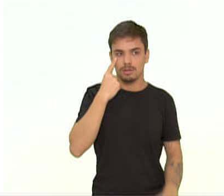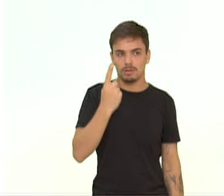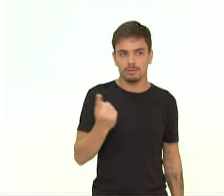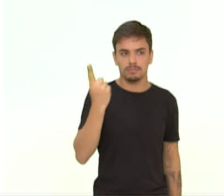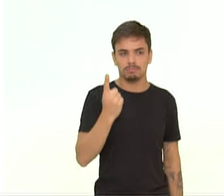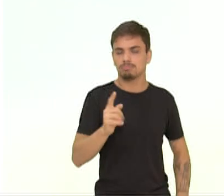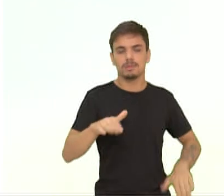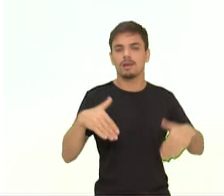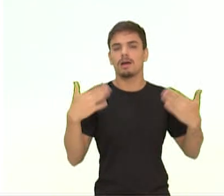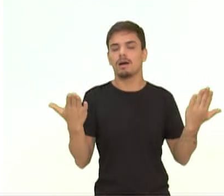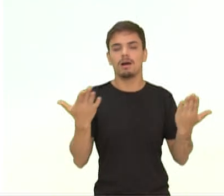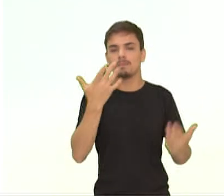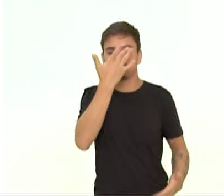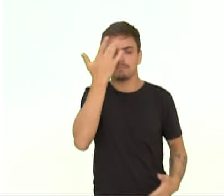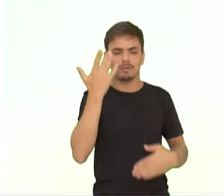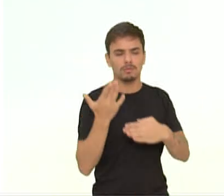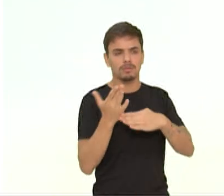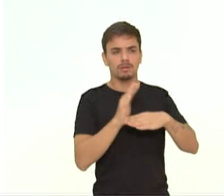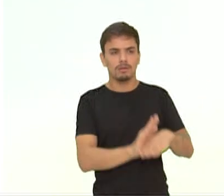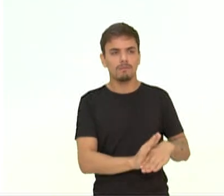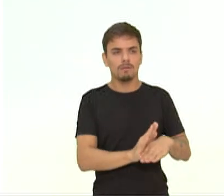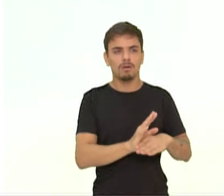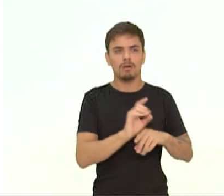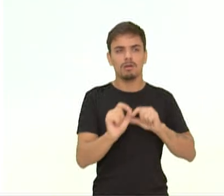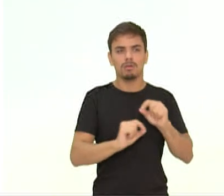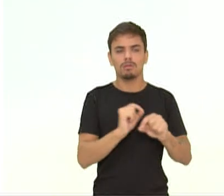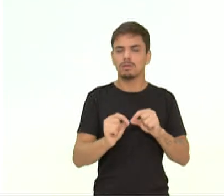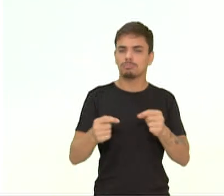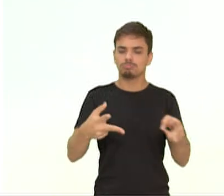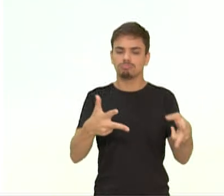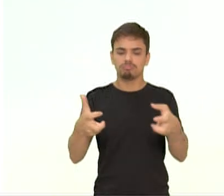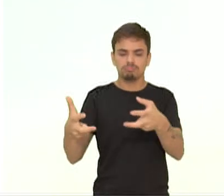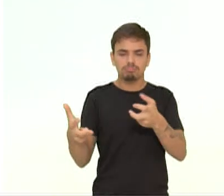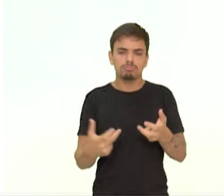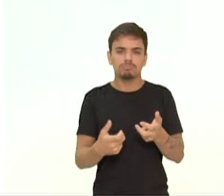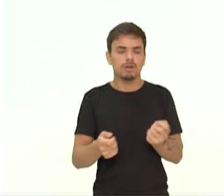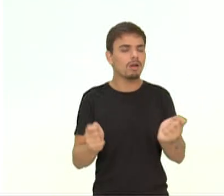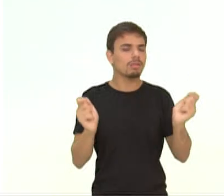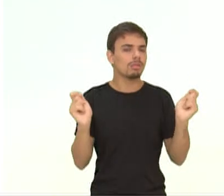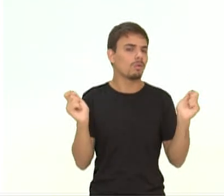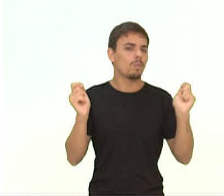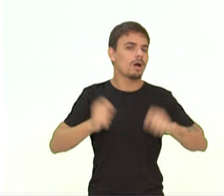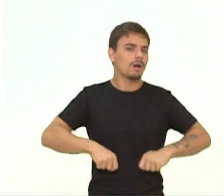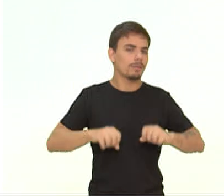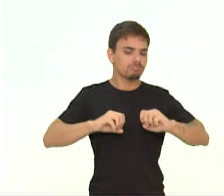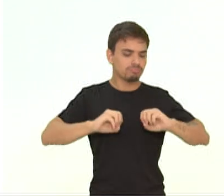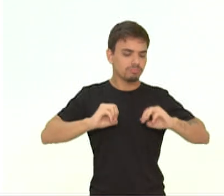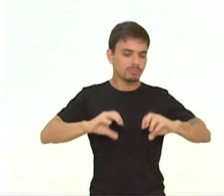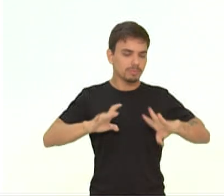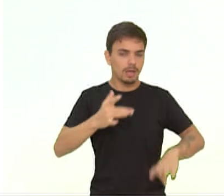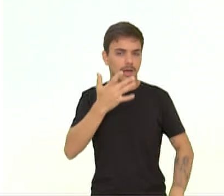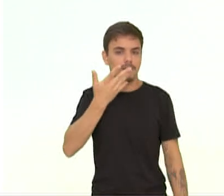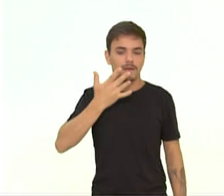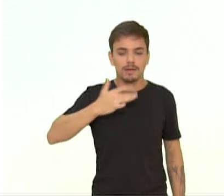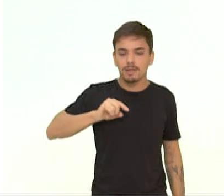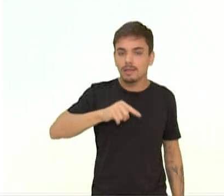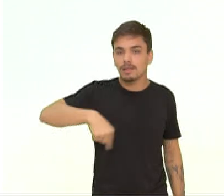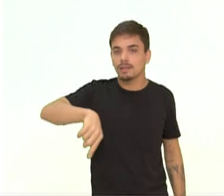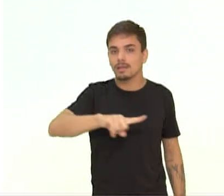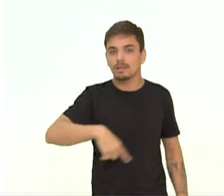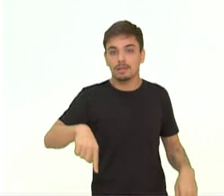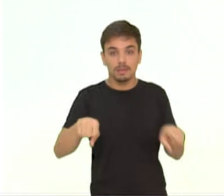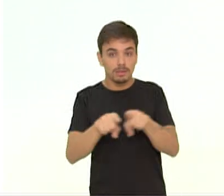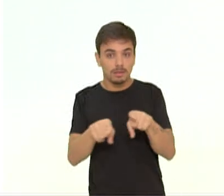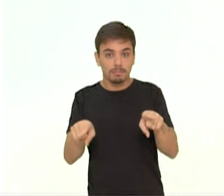quem defenda categoricamente que games não são capazes de ensinar nada para crianças